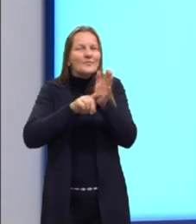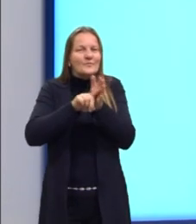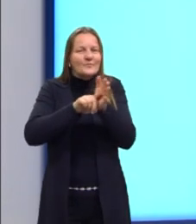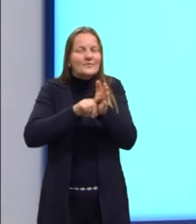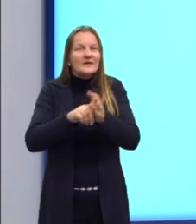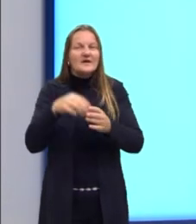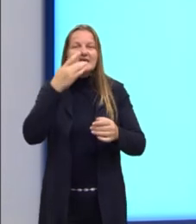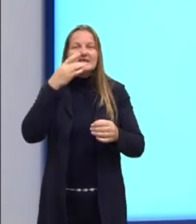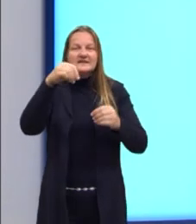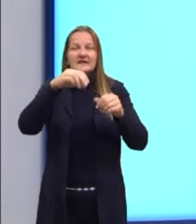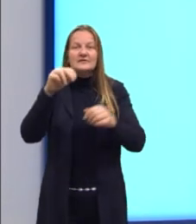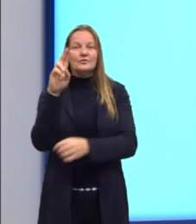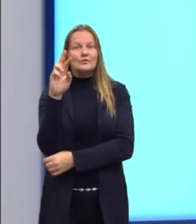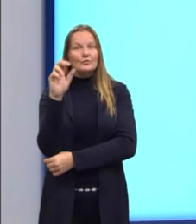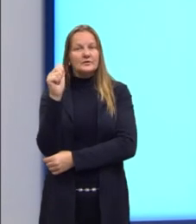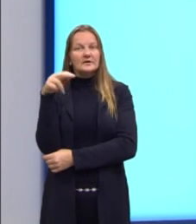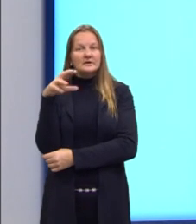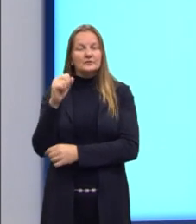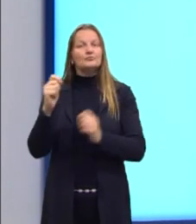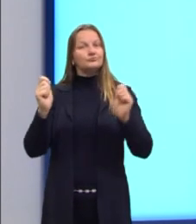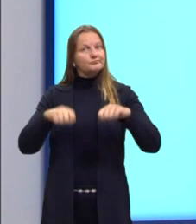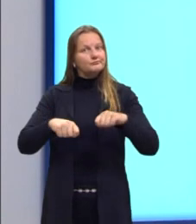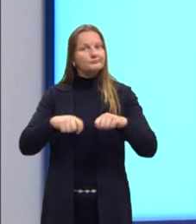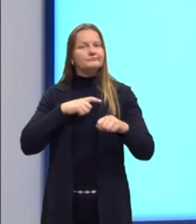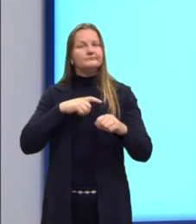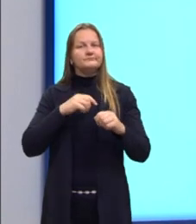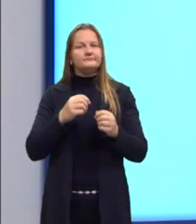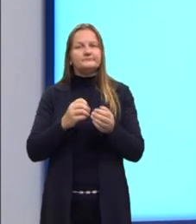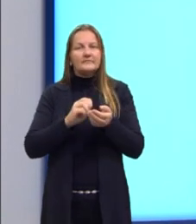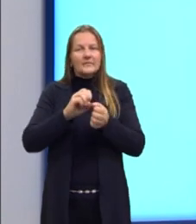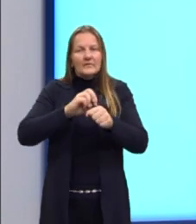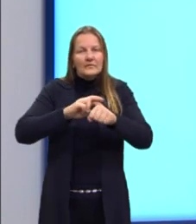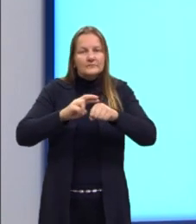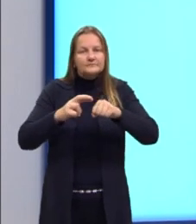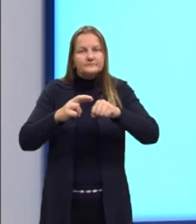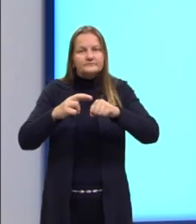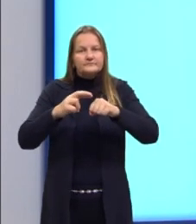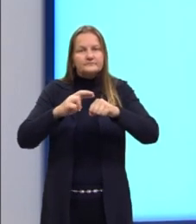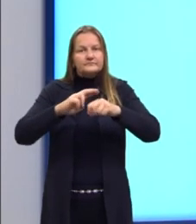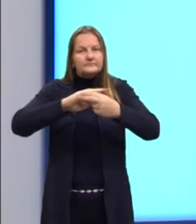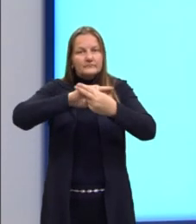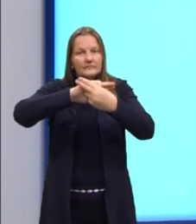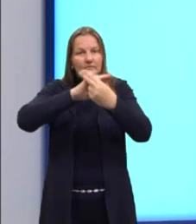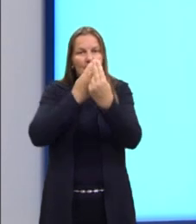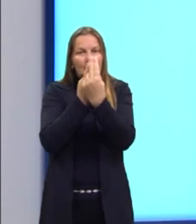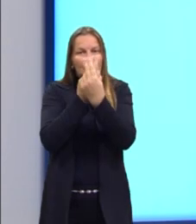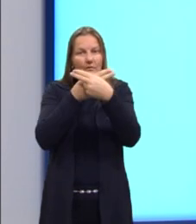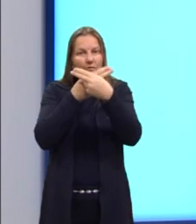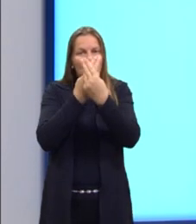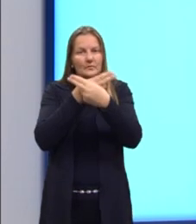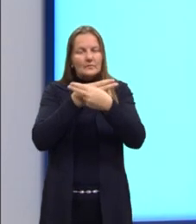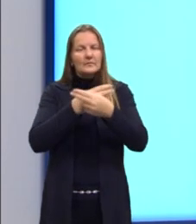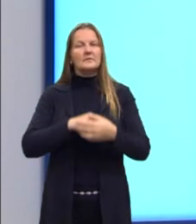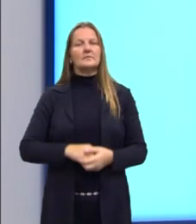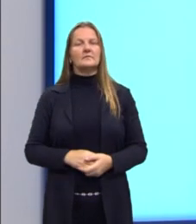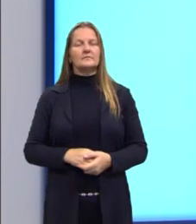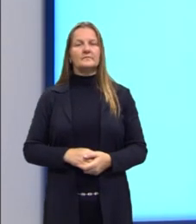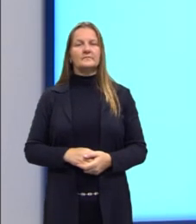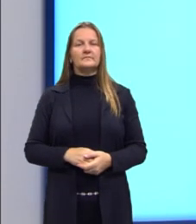vendo que os sais de urânio tinha essa capa e emite a radiação e continuando os desejos